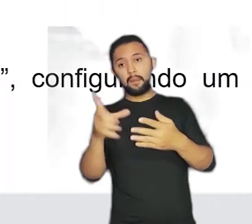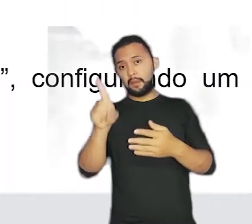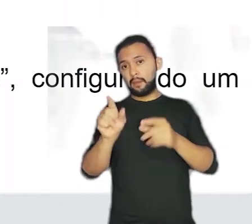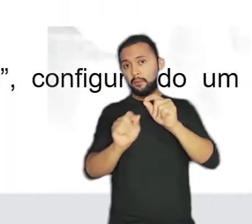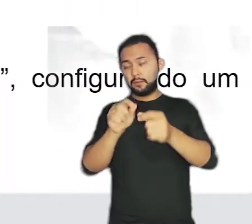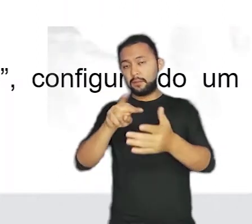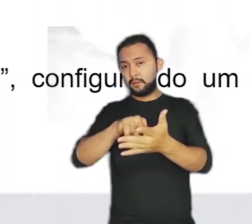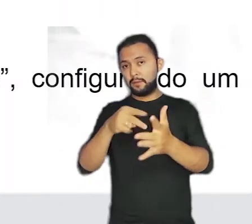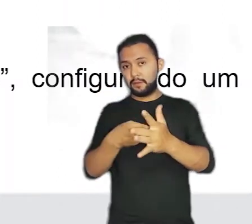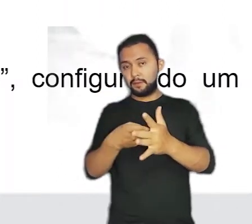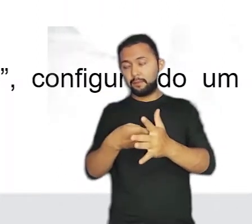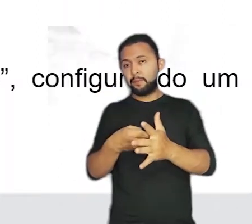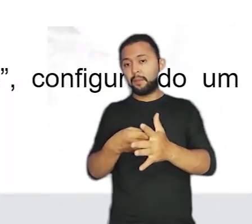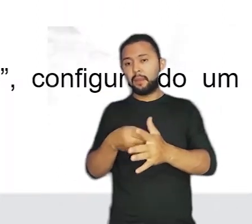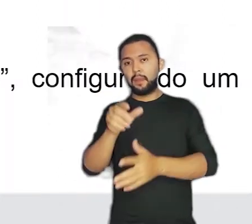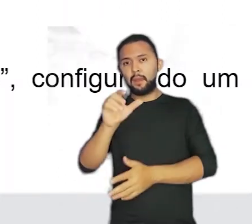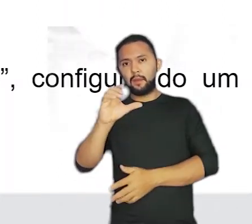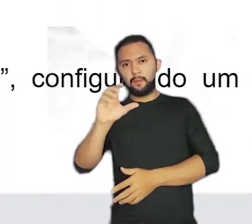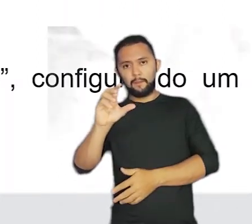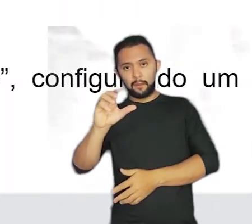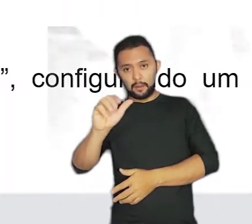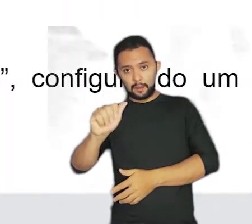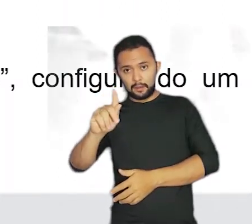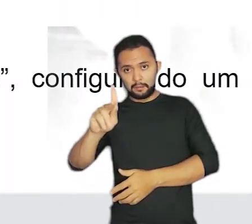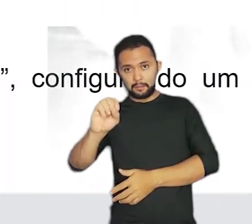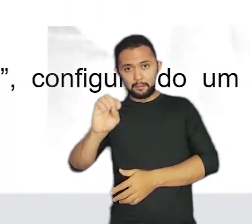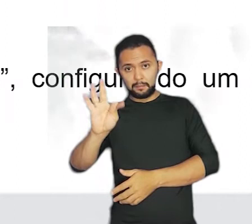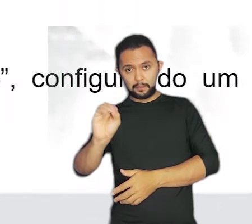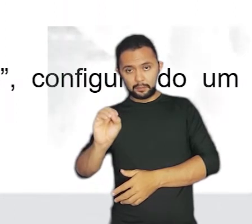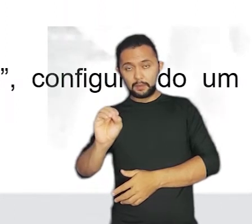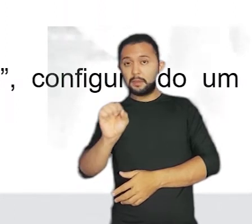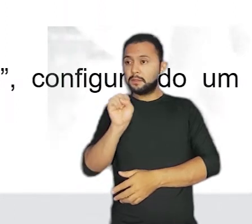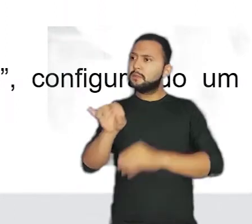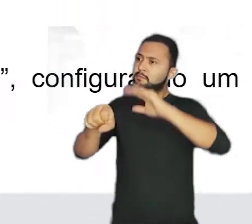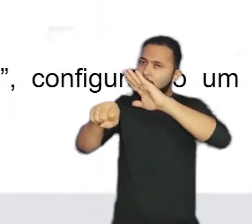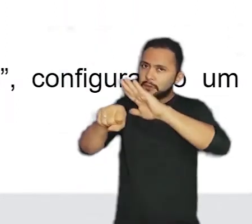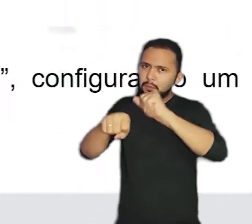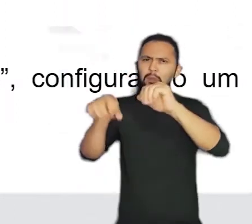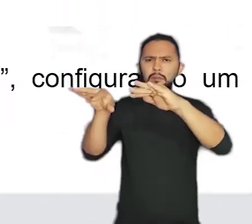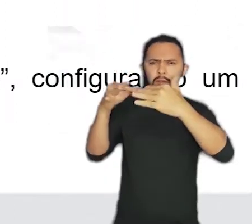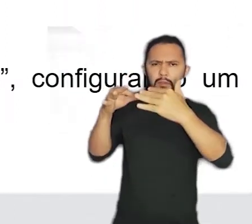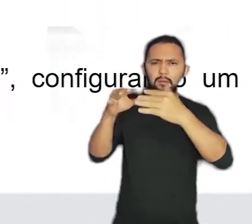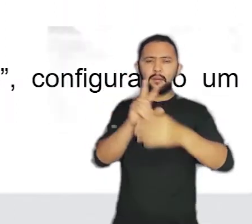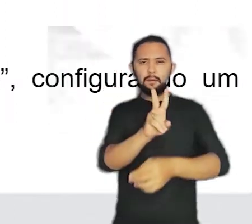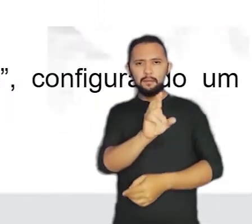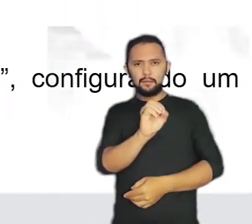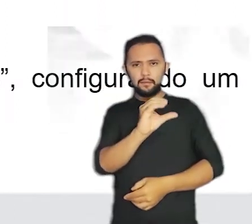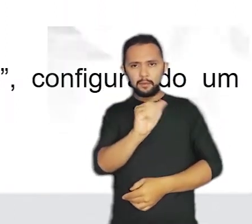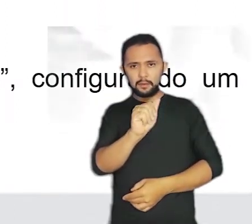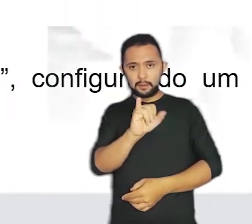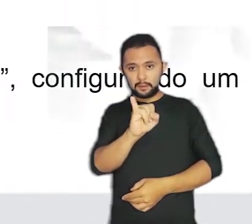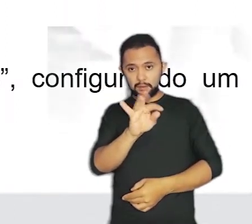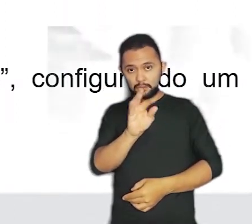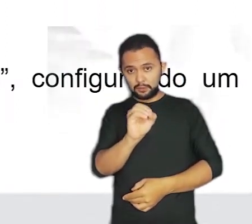é um detalhe de quem é Elis Regina. Então, isso aqui é um aposto, tá? É um aposto